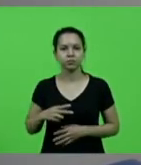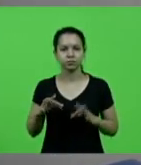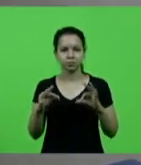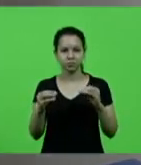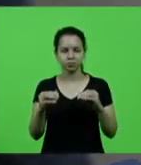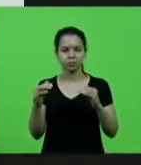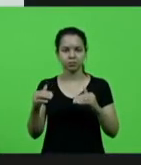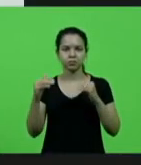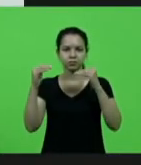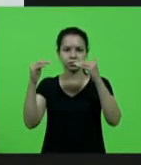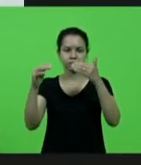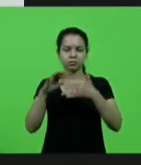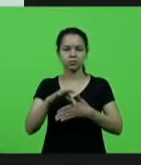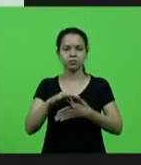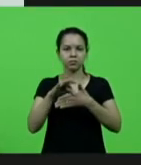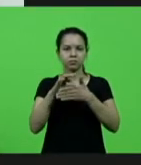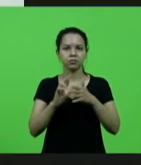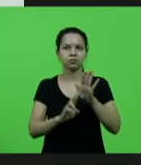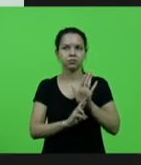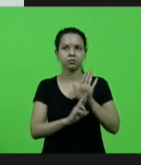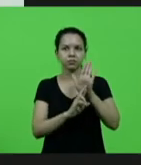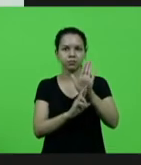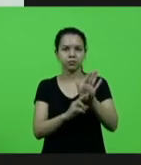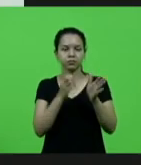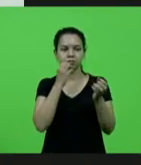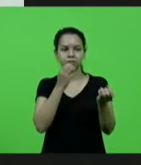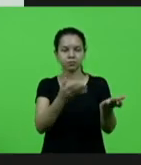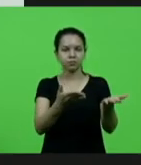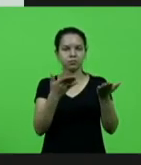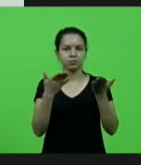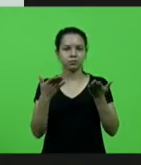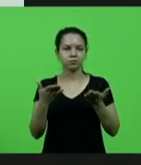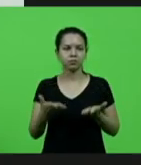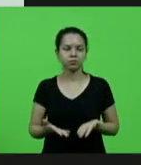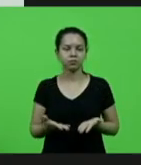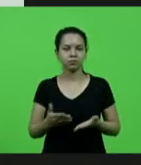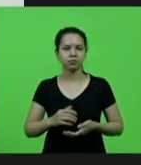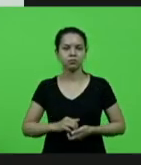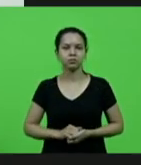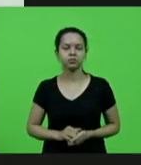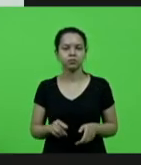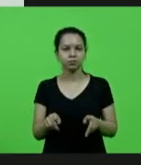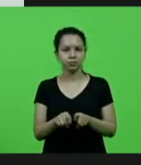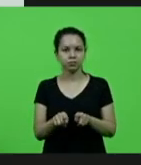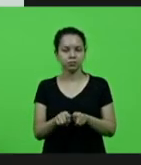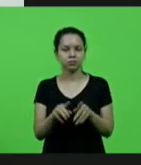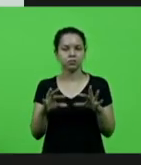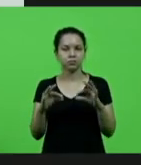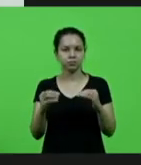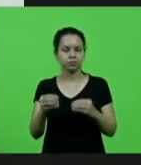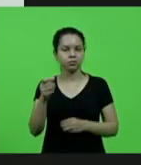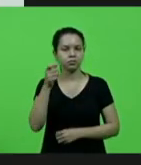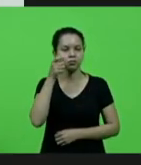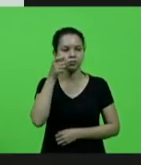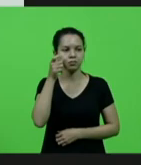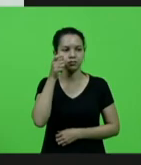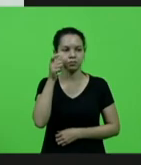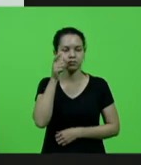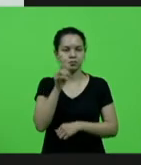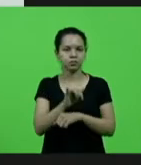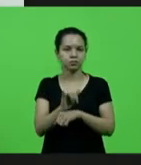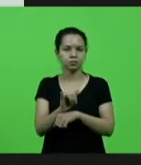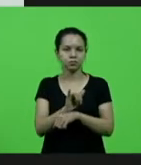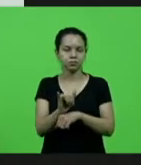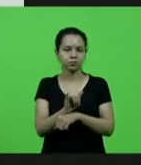autoridades, lideranças, representações, bem-vindos e bem-vindas. E também todos que nos acompanham pelo YouTube da